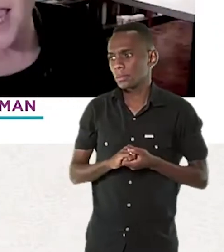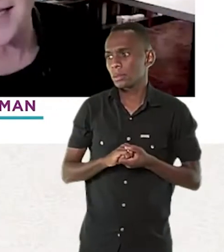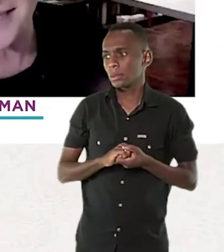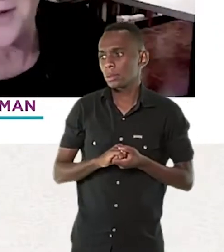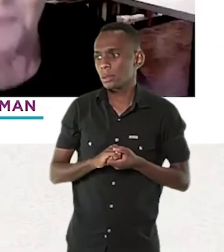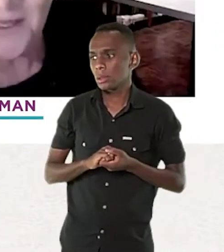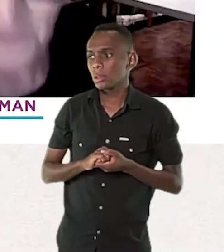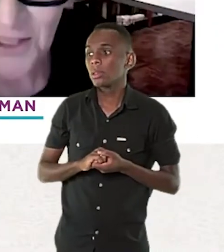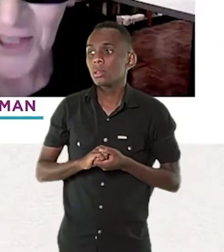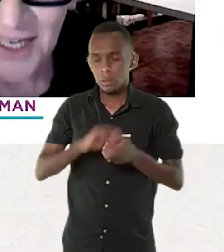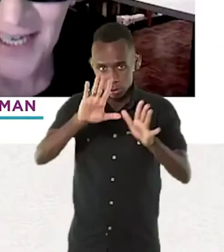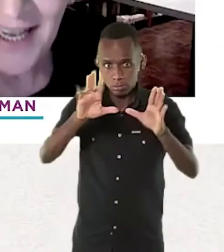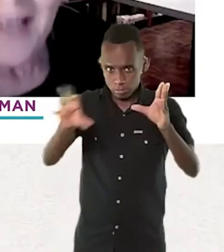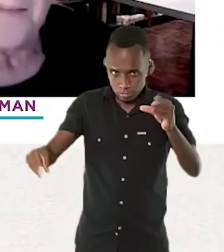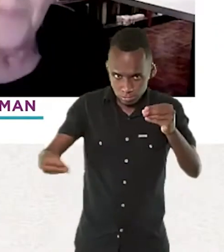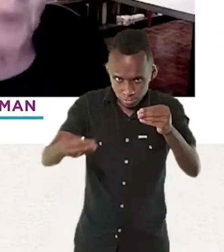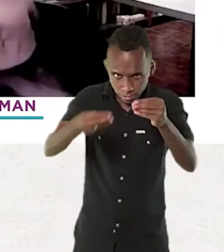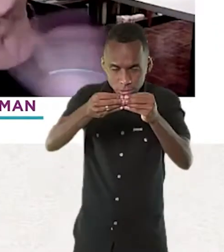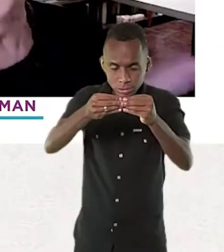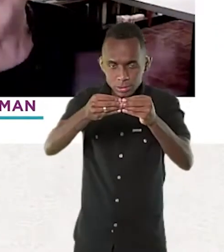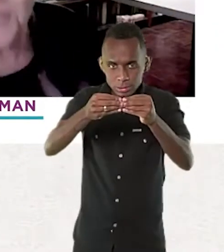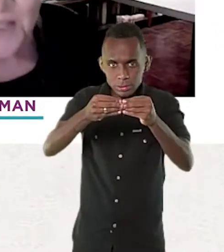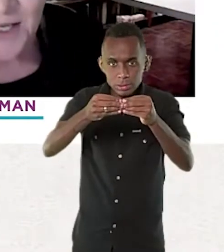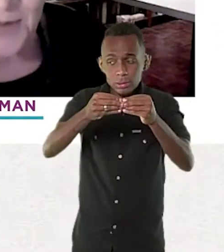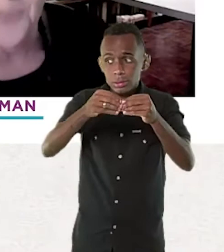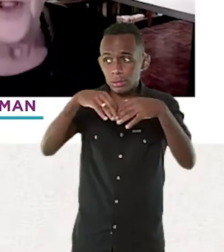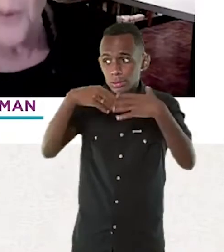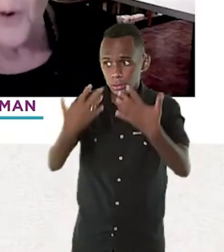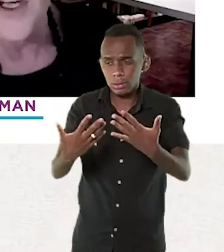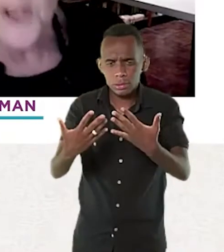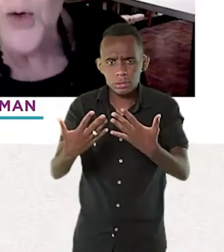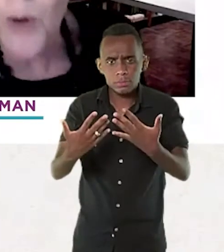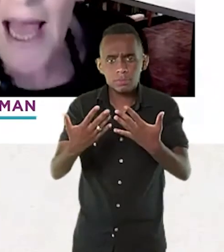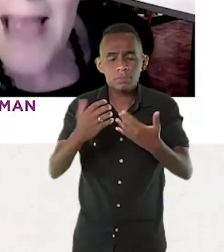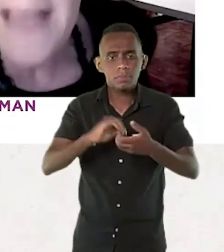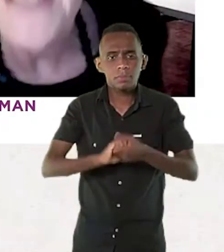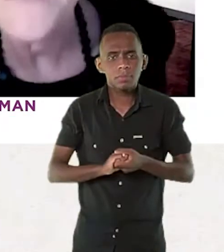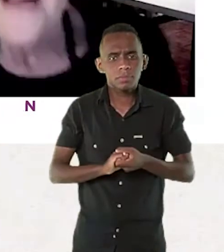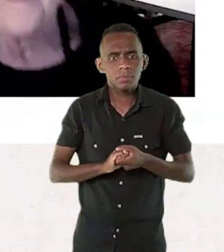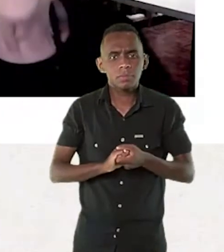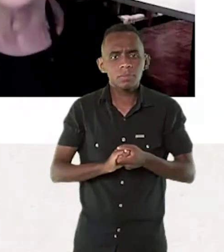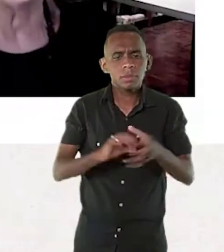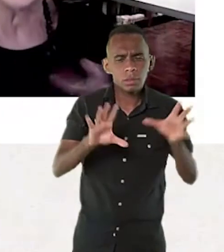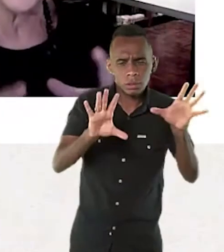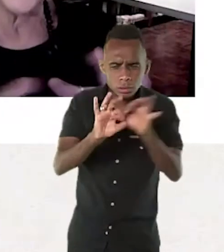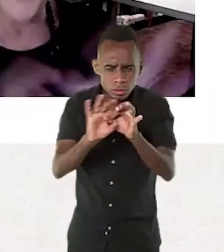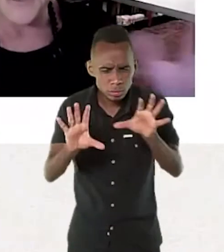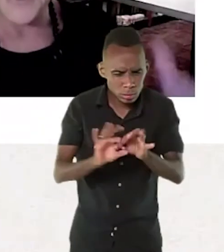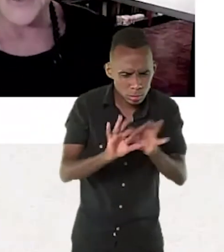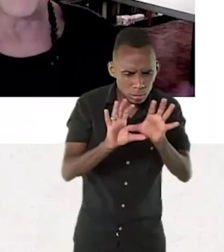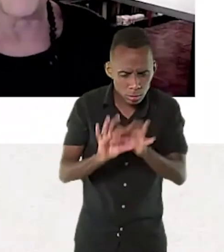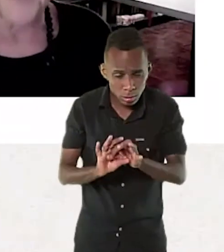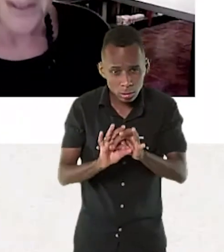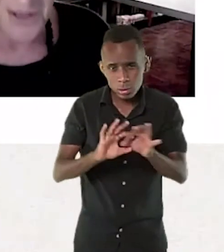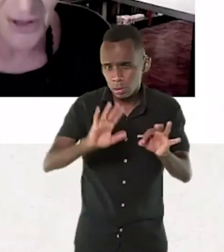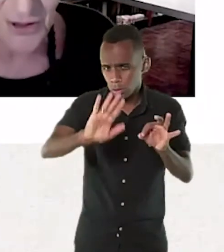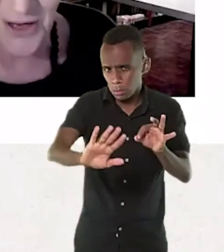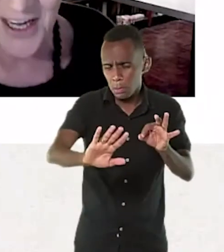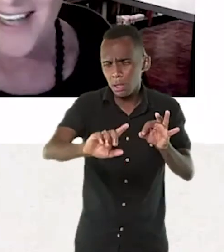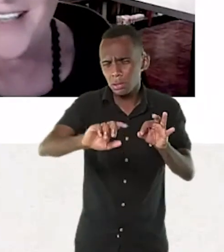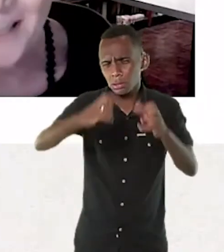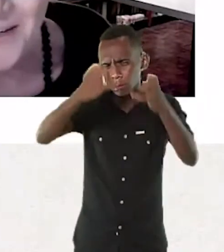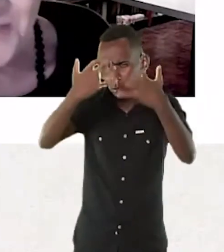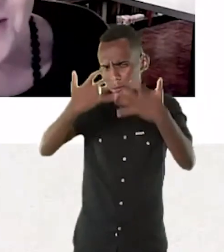Então eu vou só fechar aqui para deixar claro. Okay. Bom, as coisas estão um pouco articuladas, mas vamos dizer, assim,